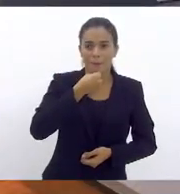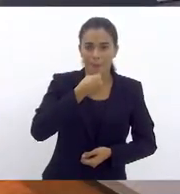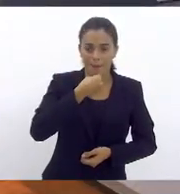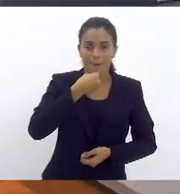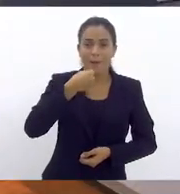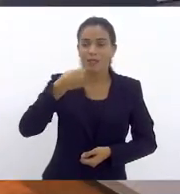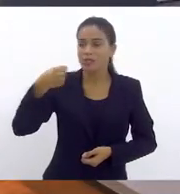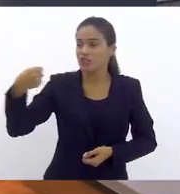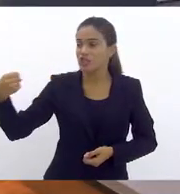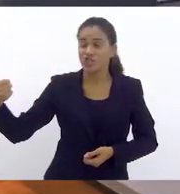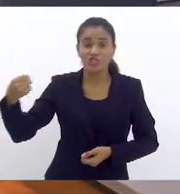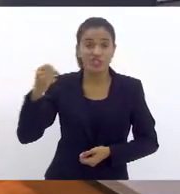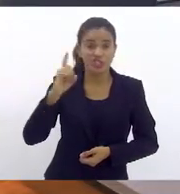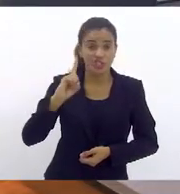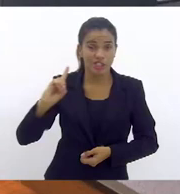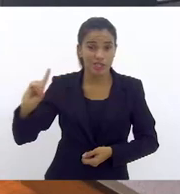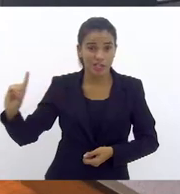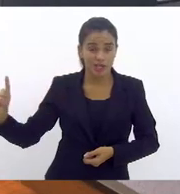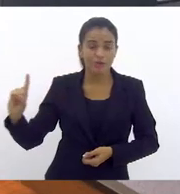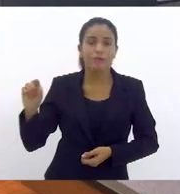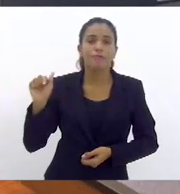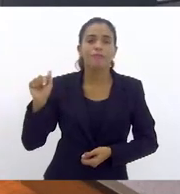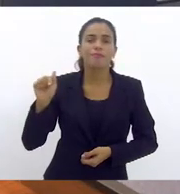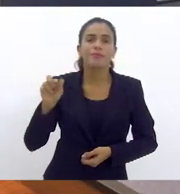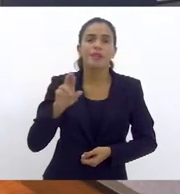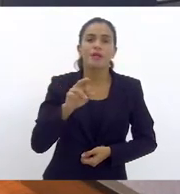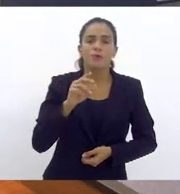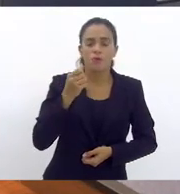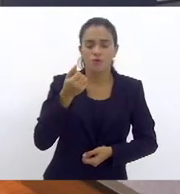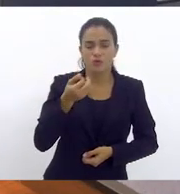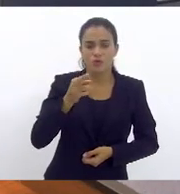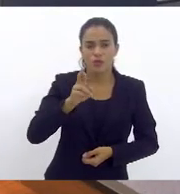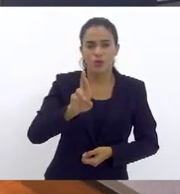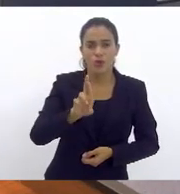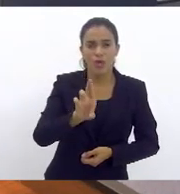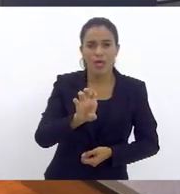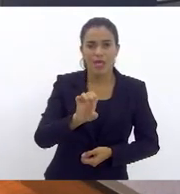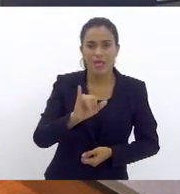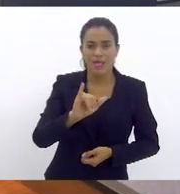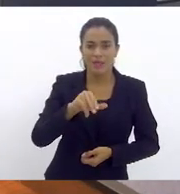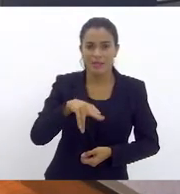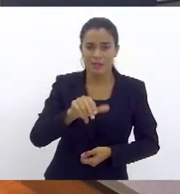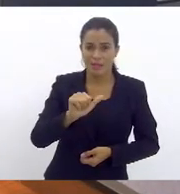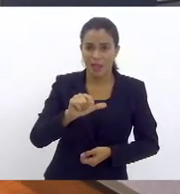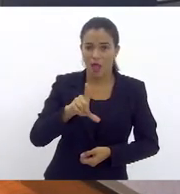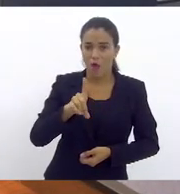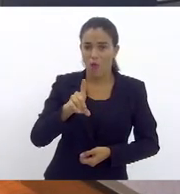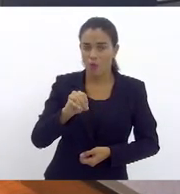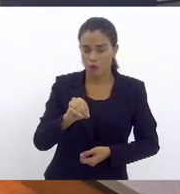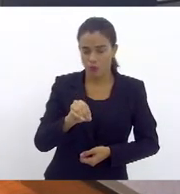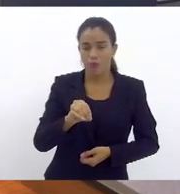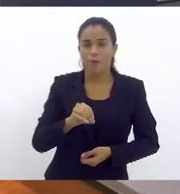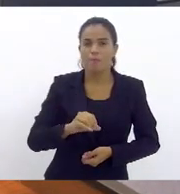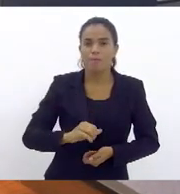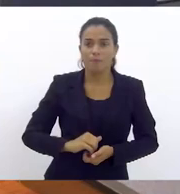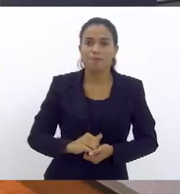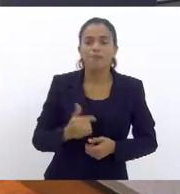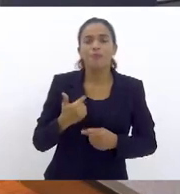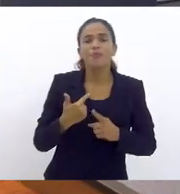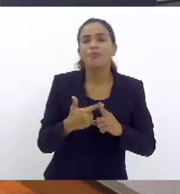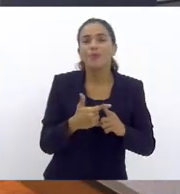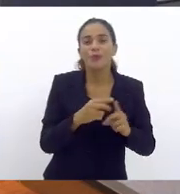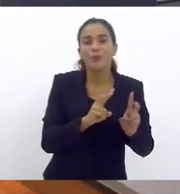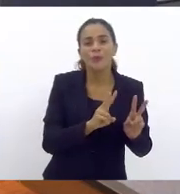por favor Dauri para o seu Reinaldo Guimarães E aí a gente encerra para perguntas né porque os temas são